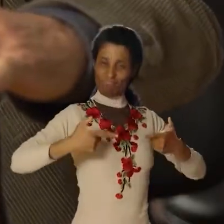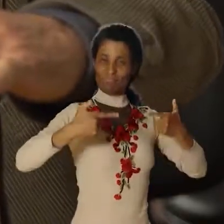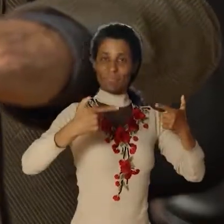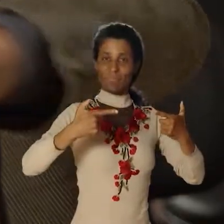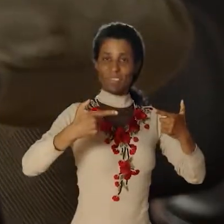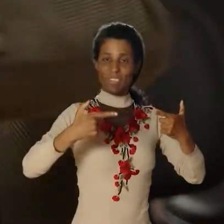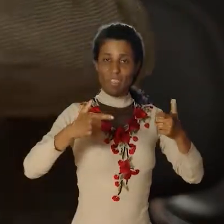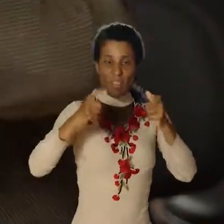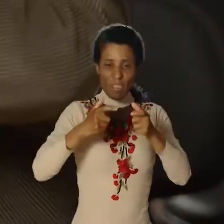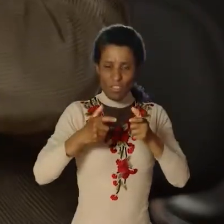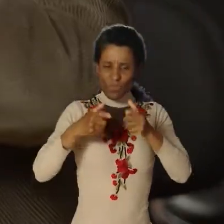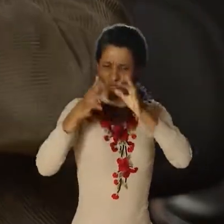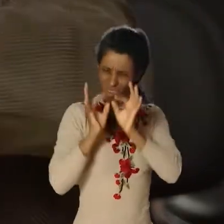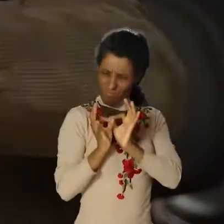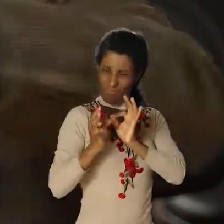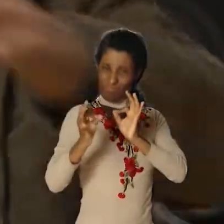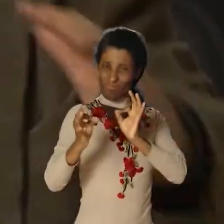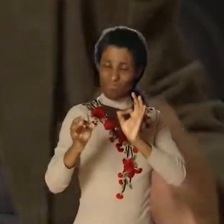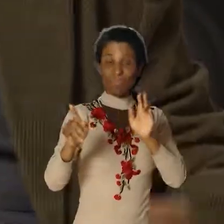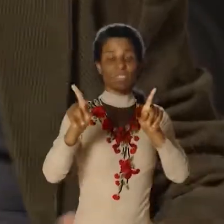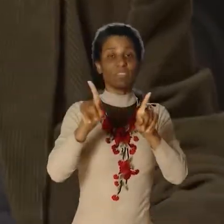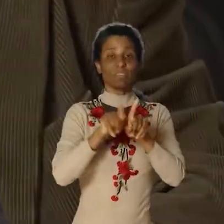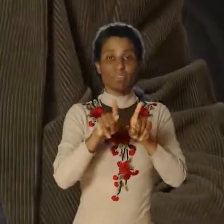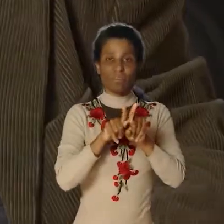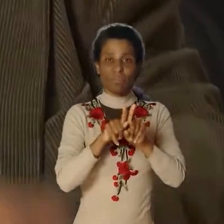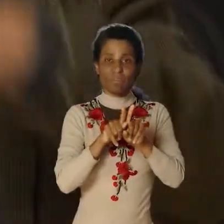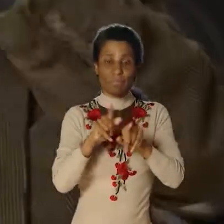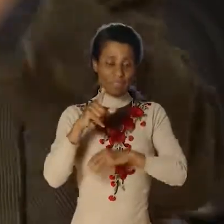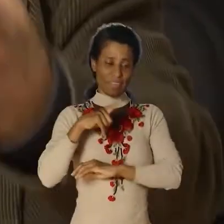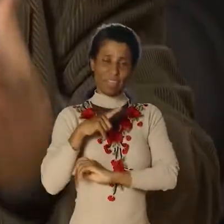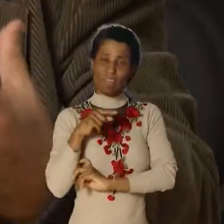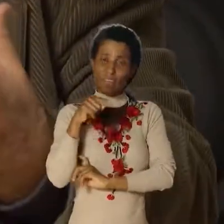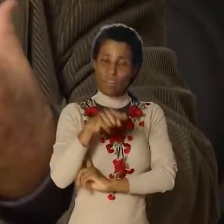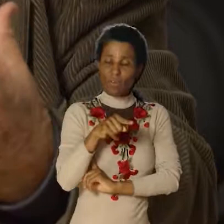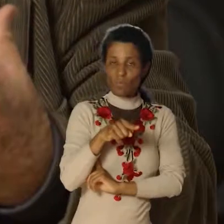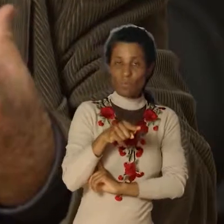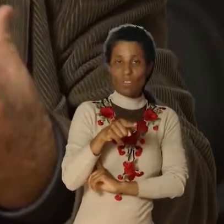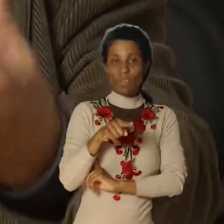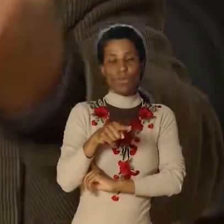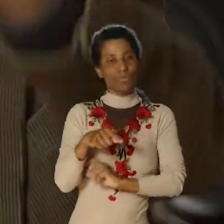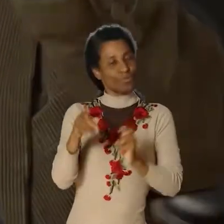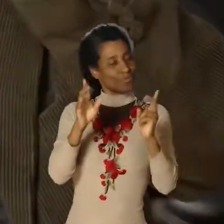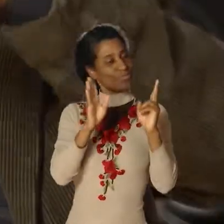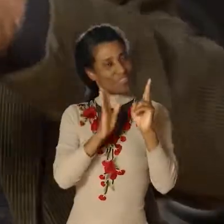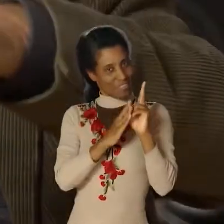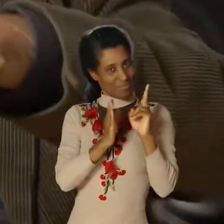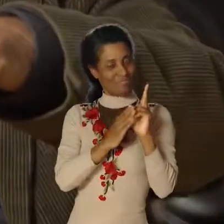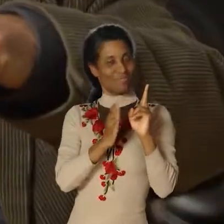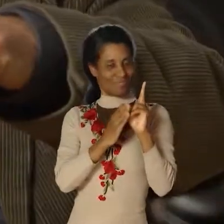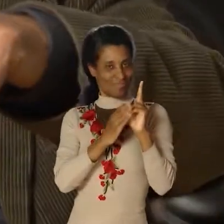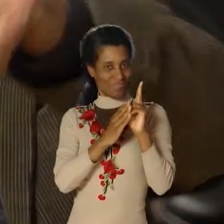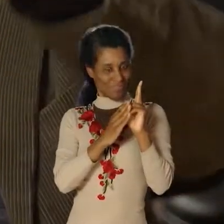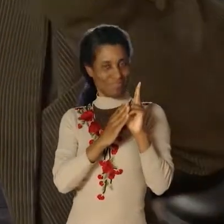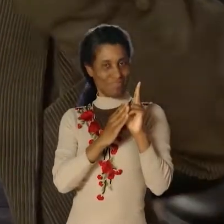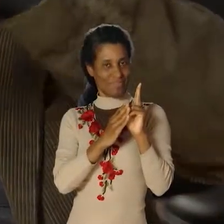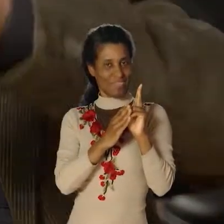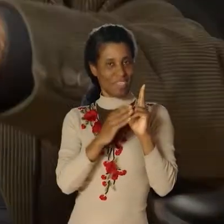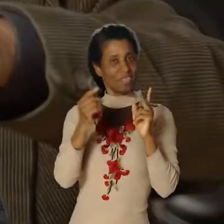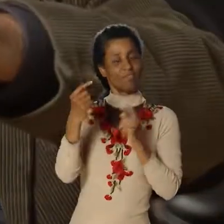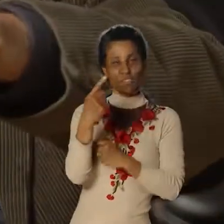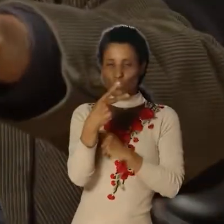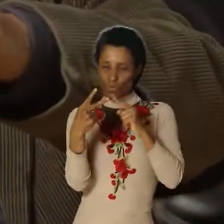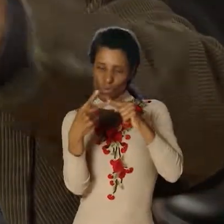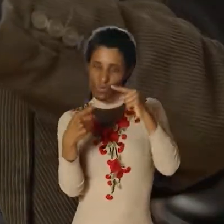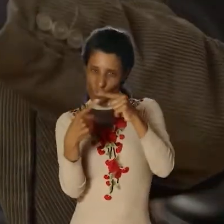terra, nessa extensão imensa, e se forjou a partir dos índios guaranis e